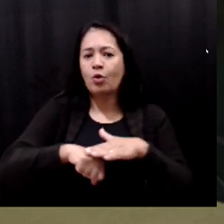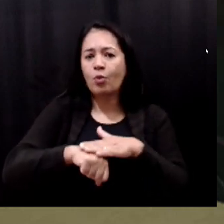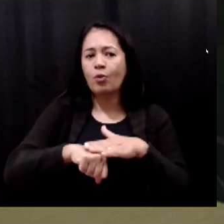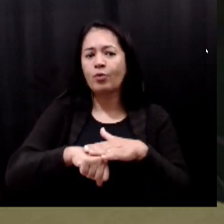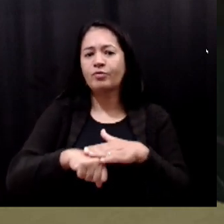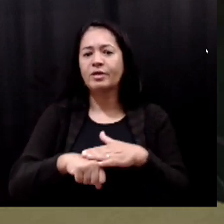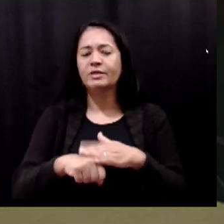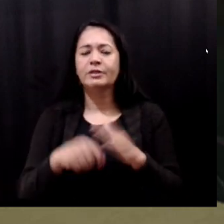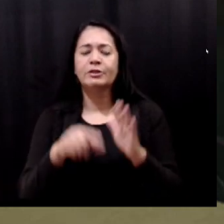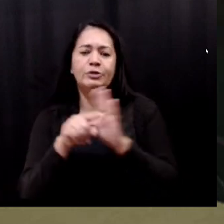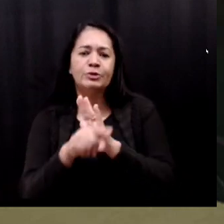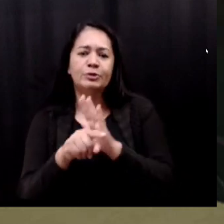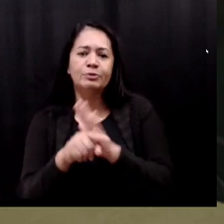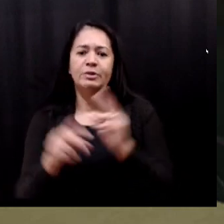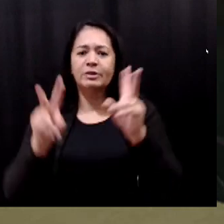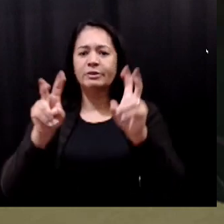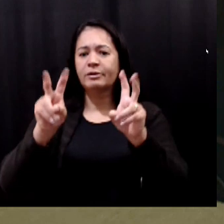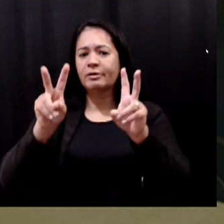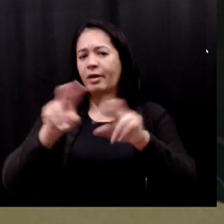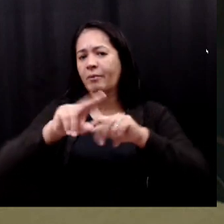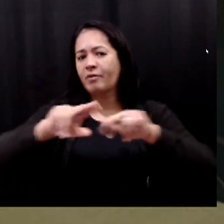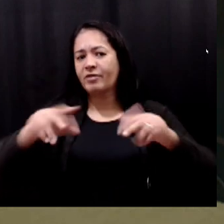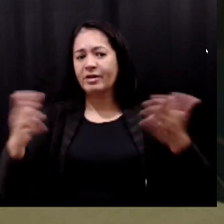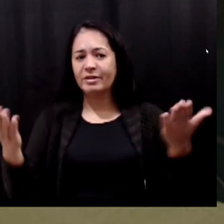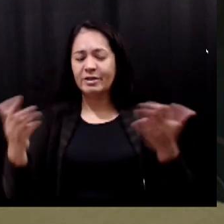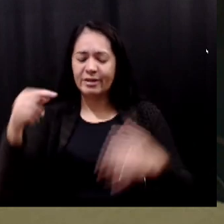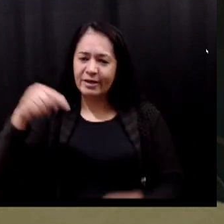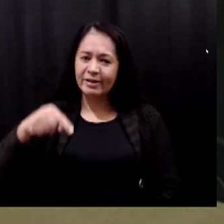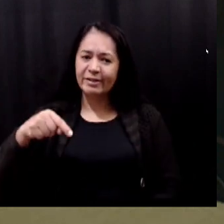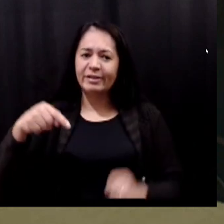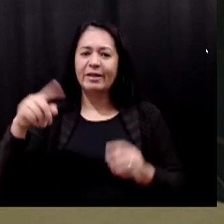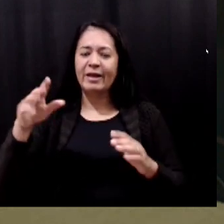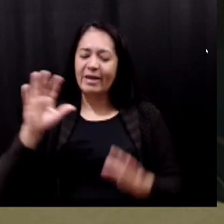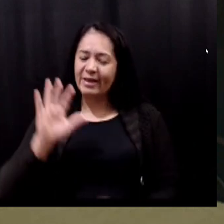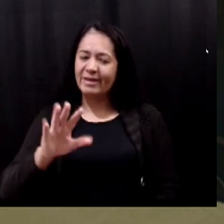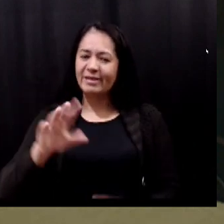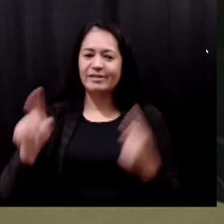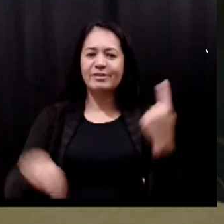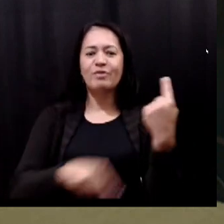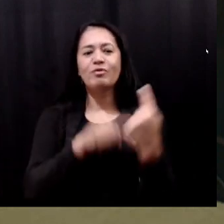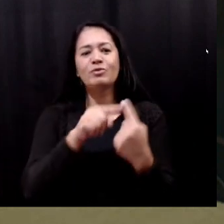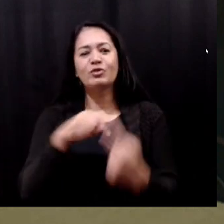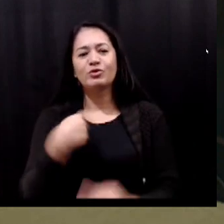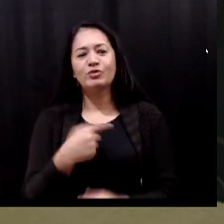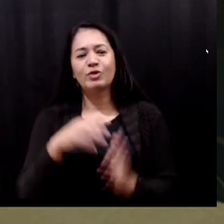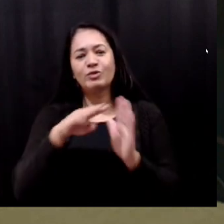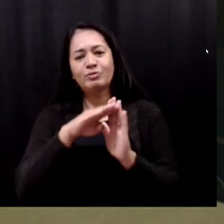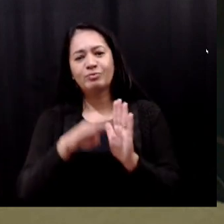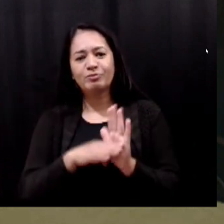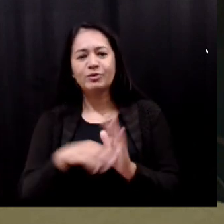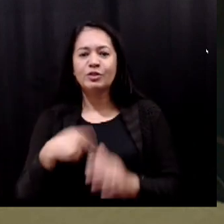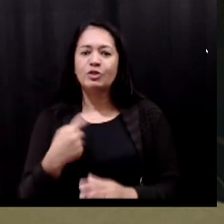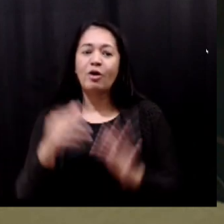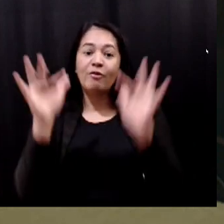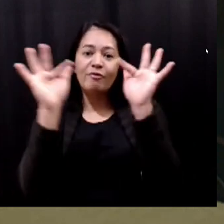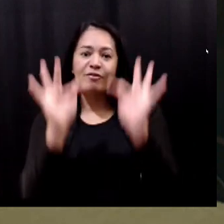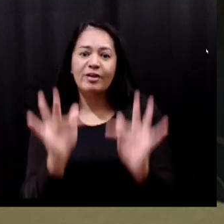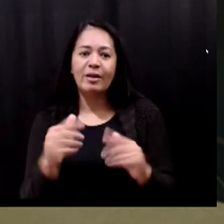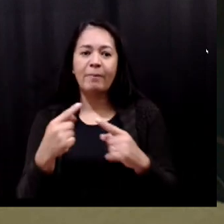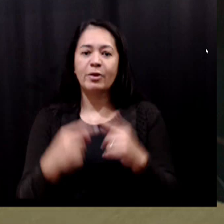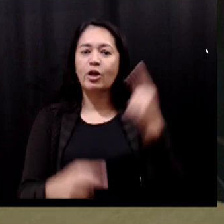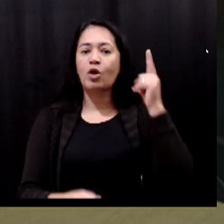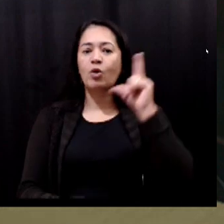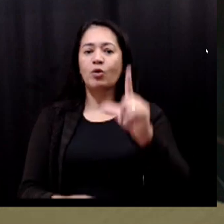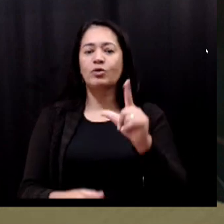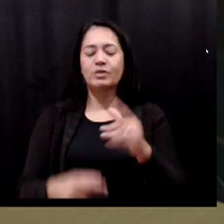esse assunto, e aqui esse é o propósito do nosso Estúdio Câmara, e a gente fica tão feliz, porque a gente consegue lançar uma sementinha,